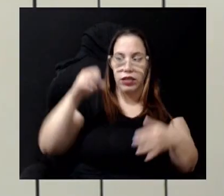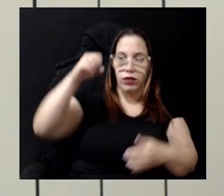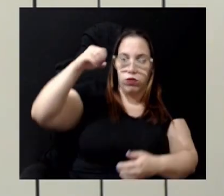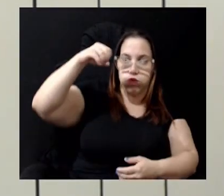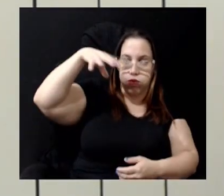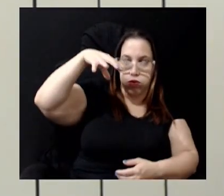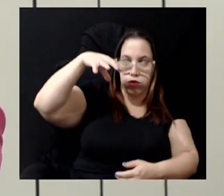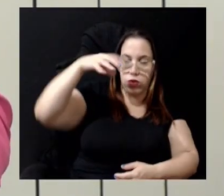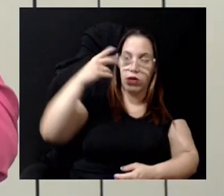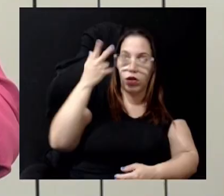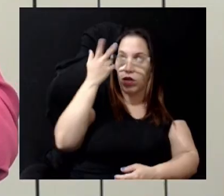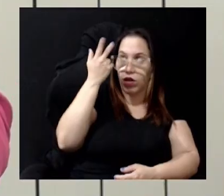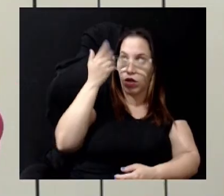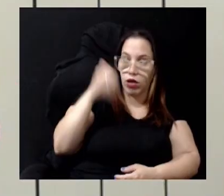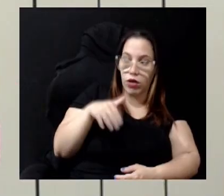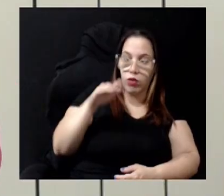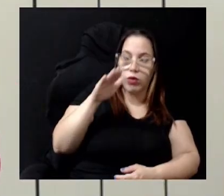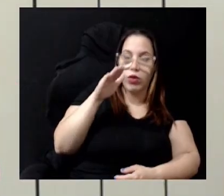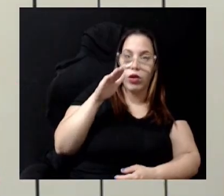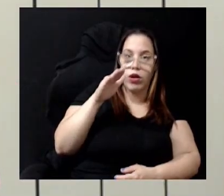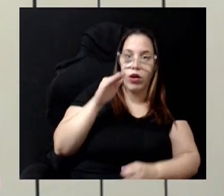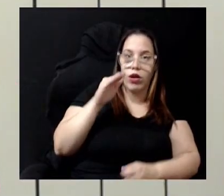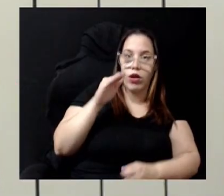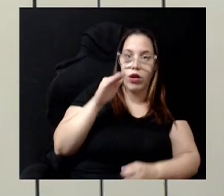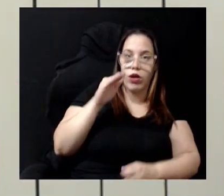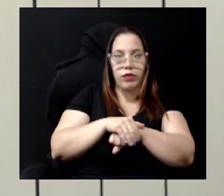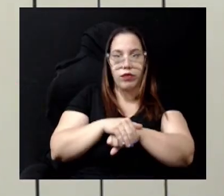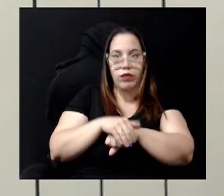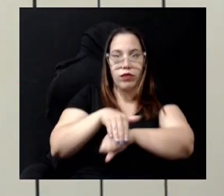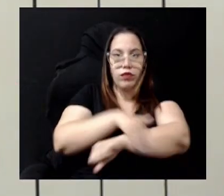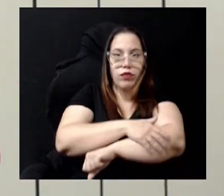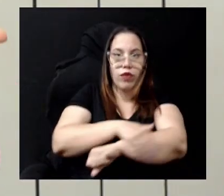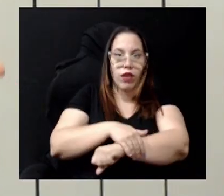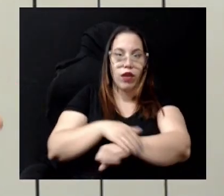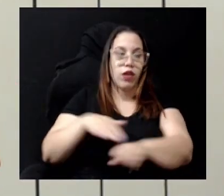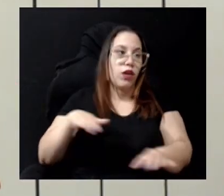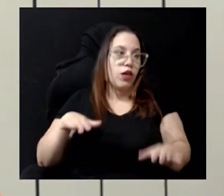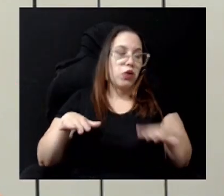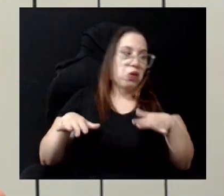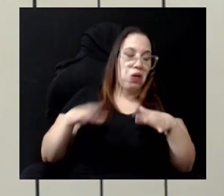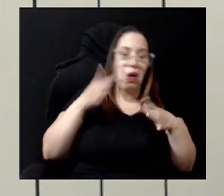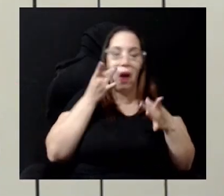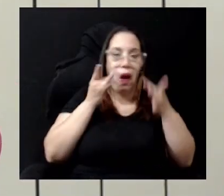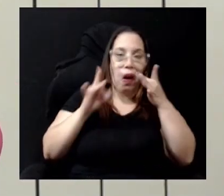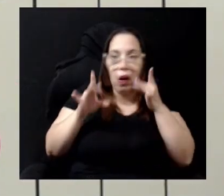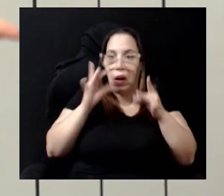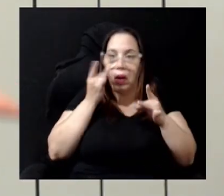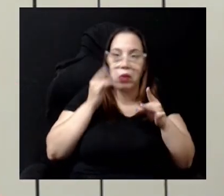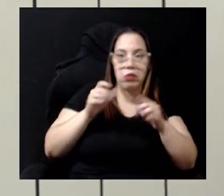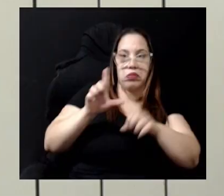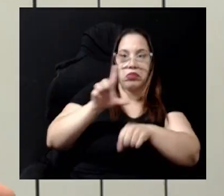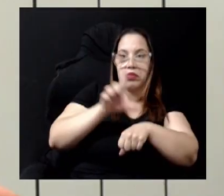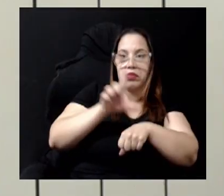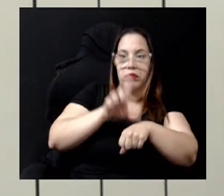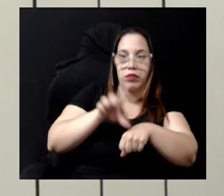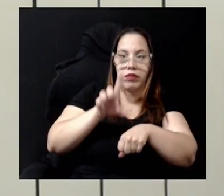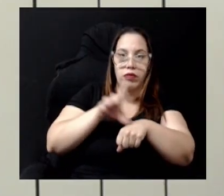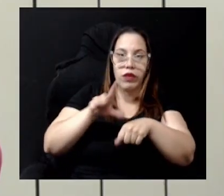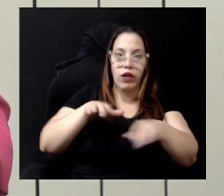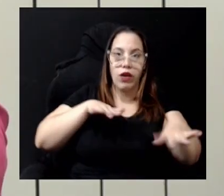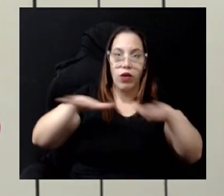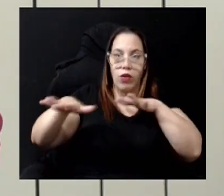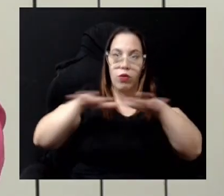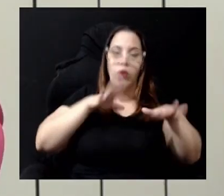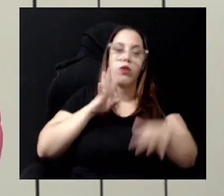no começo da noite faz com que as ruas fiquem mais atrativas, trazendo aí vigor para o comércio, movimento de bares,